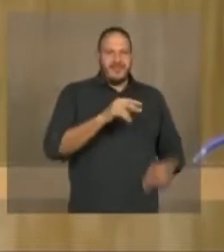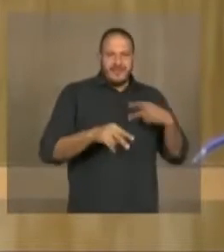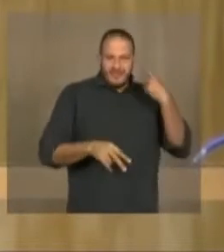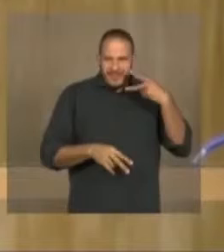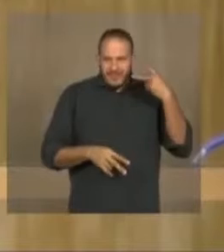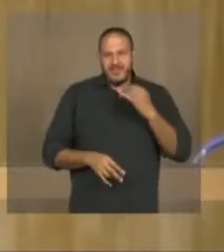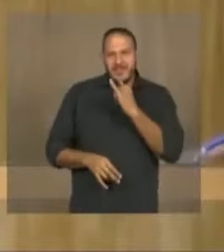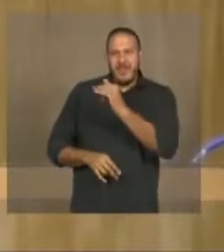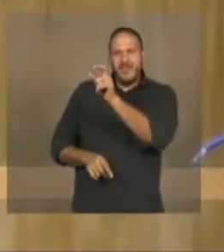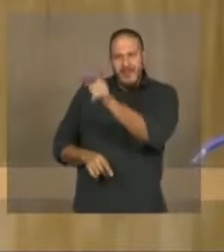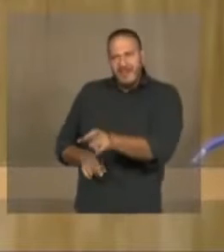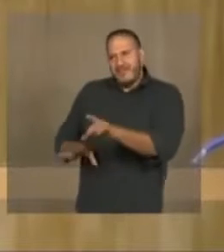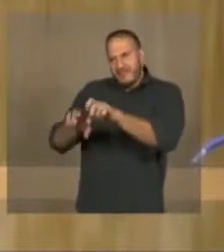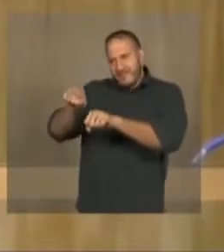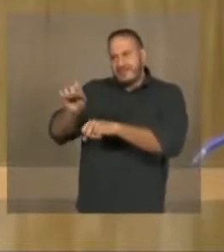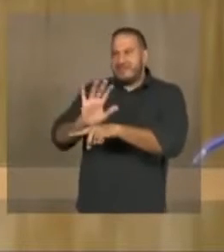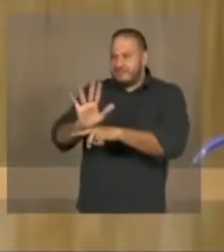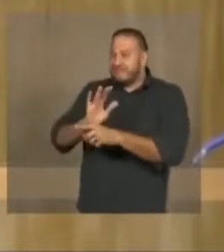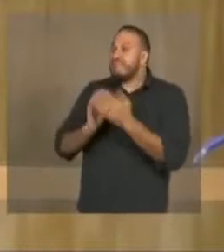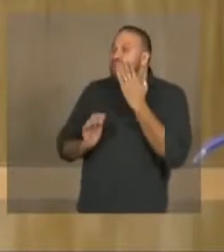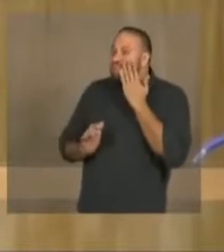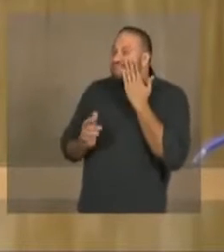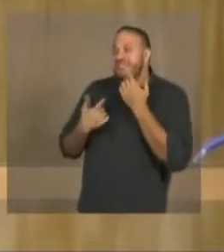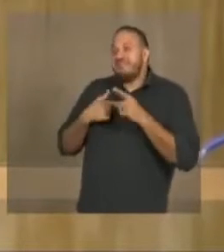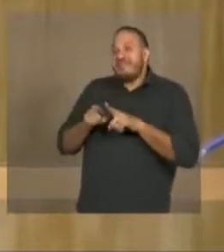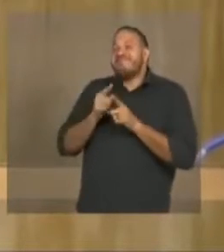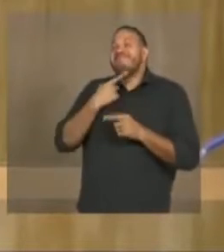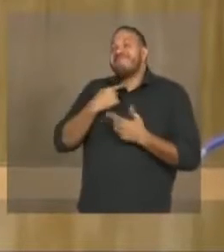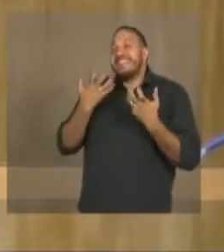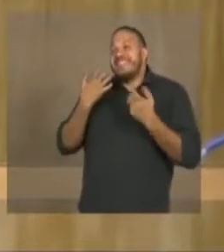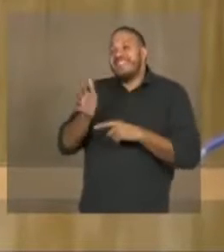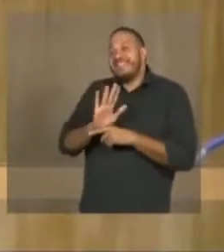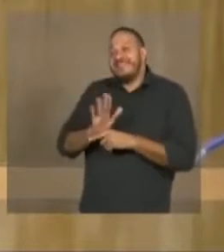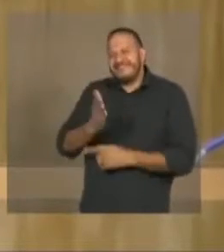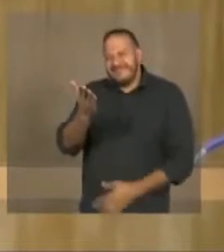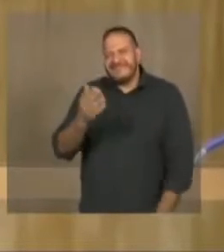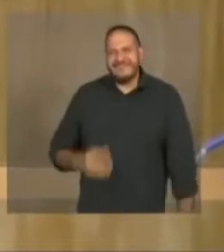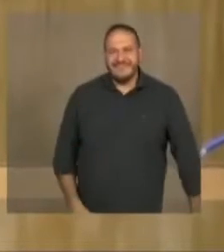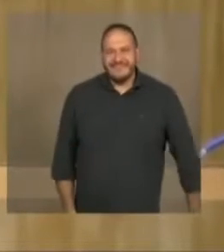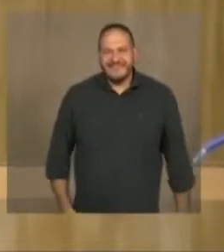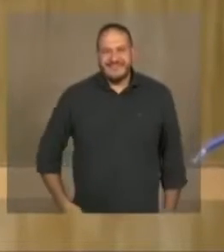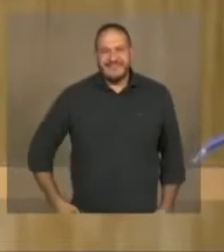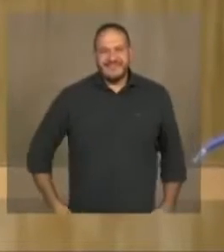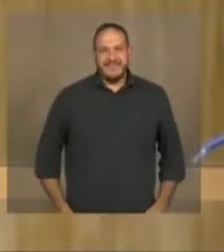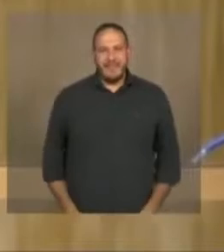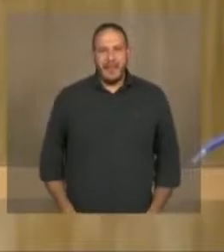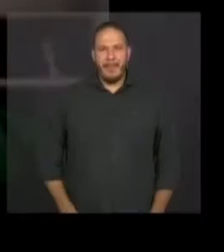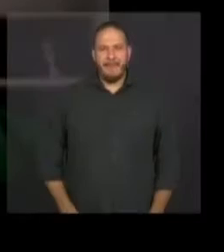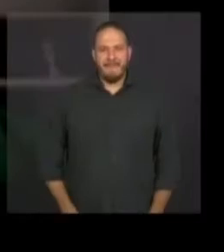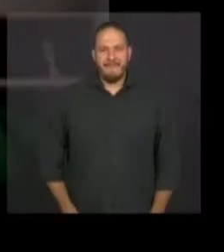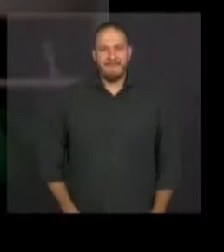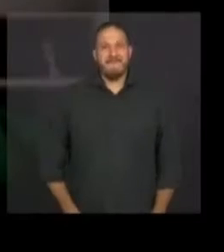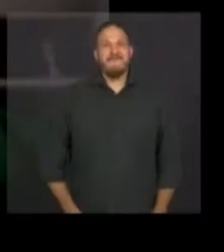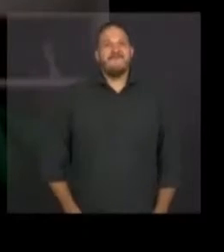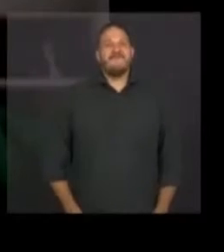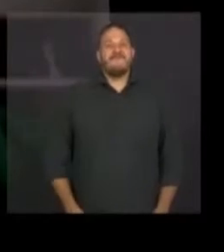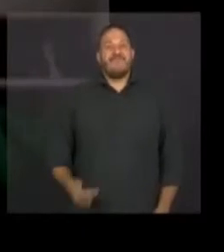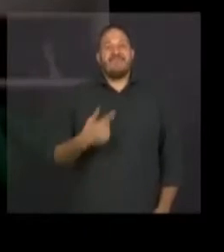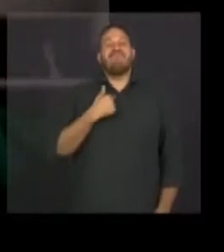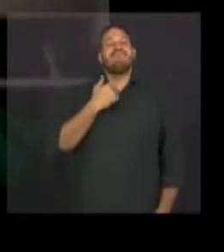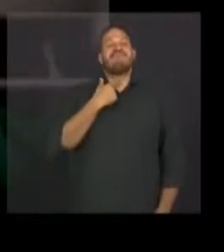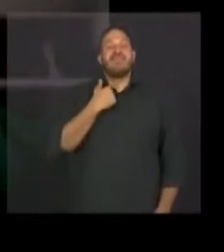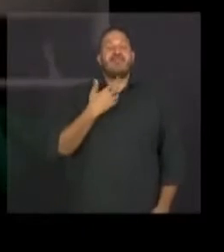que é do cinema. Eu também gostaria de ser do cinema, viu, vereadora? Tem a palavra por 5 minutos. Mas eu quis ser da